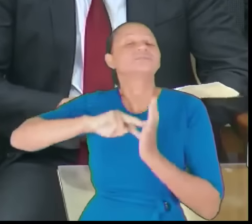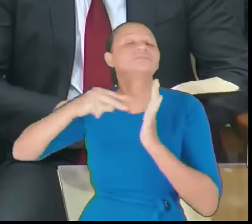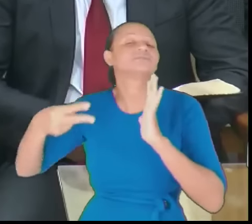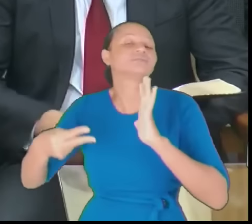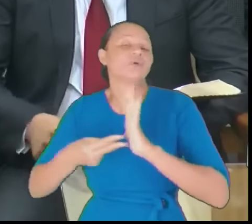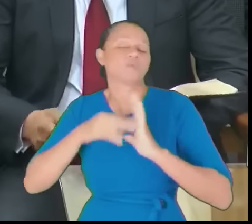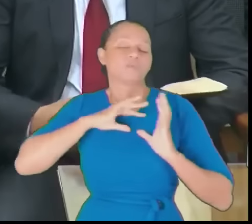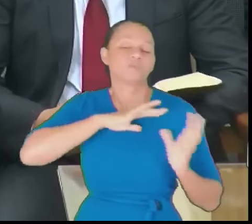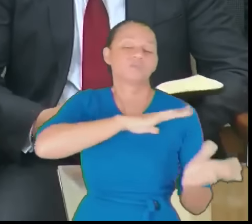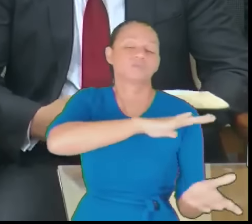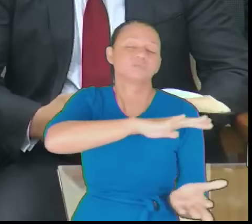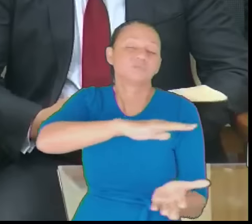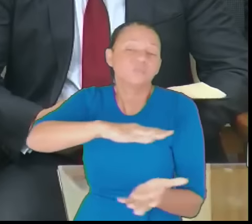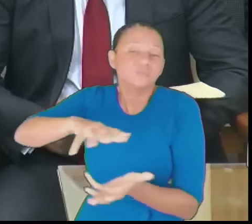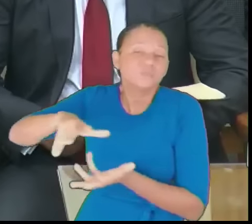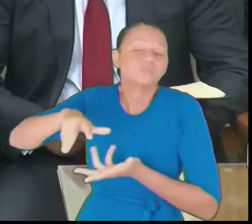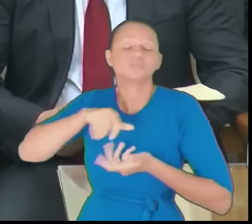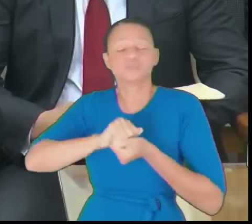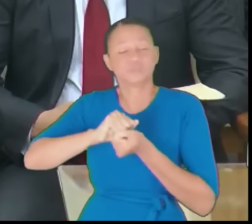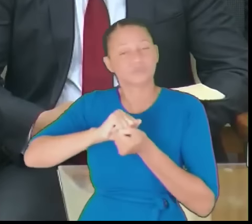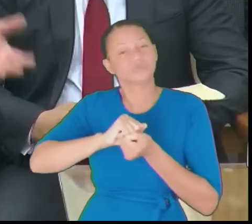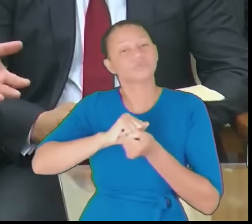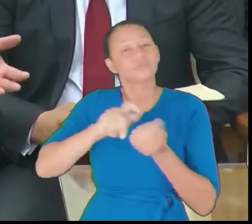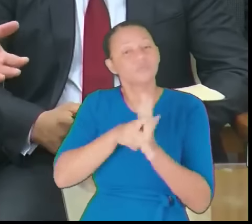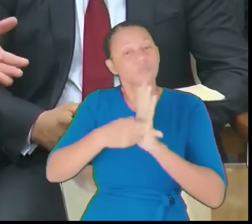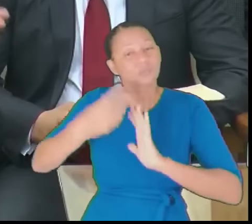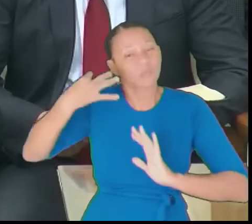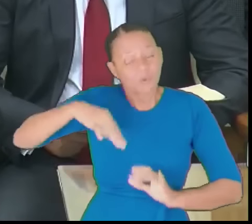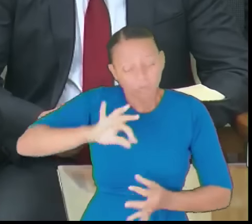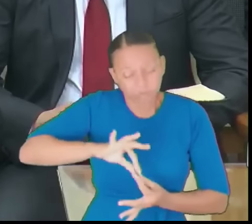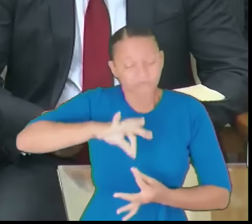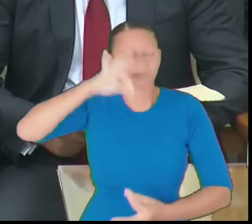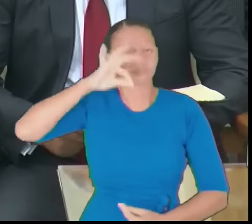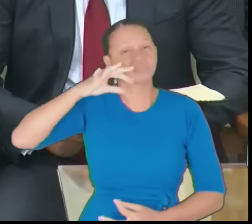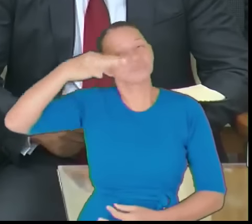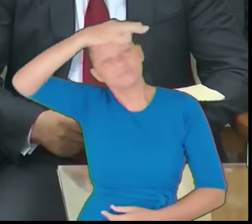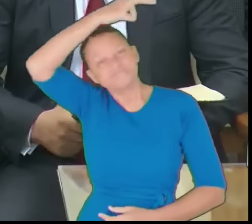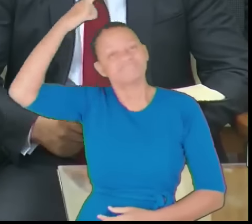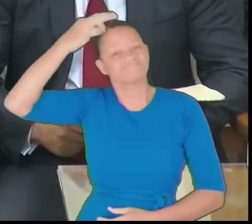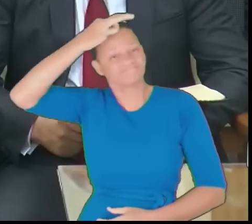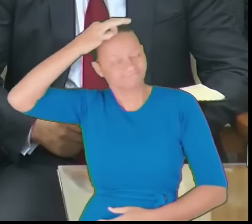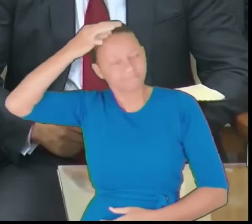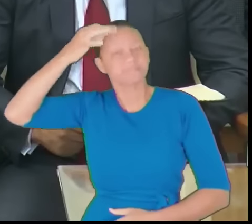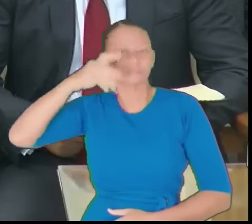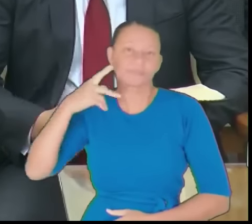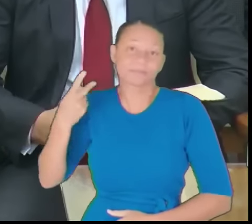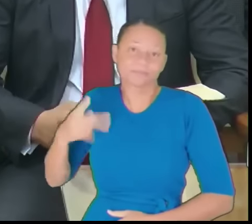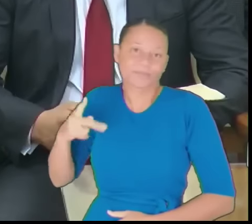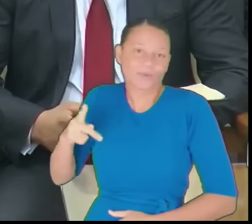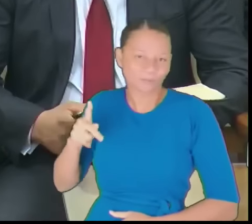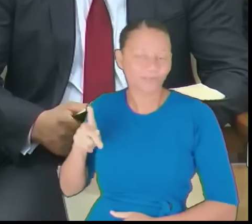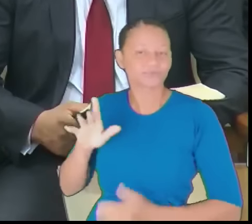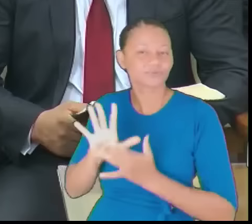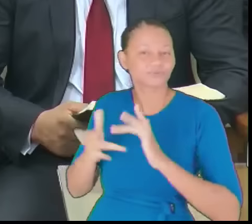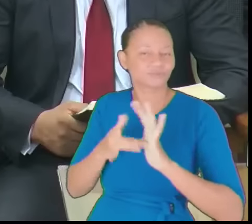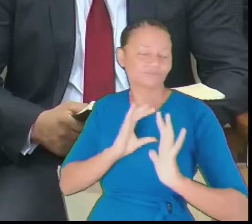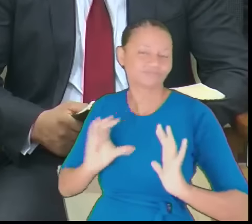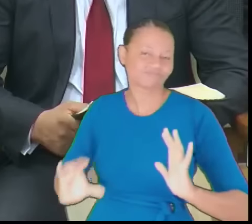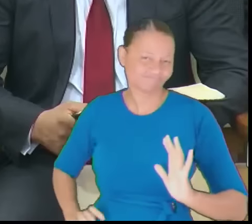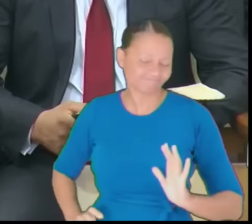da igreja e de Cristo. A beleza de Cristo e a beleza da igreja. O objetivo do Espírito era